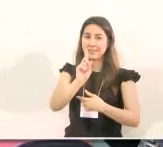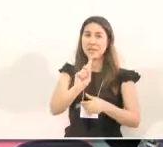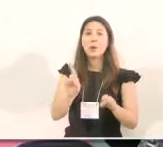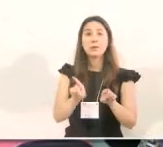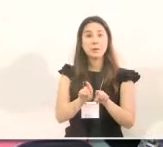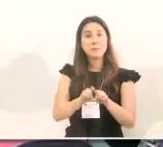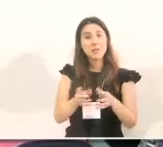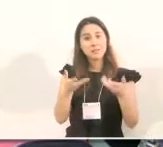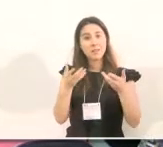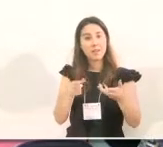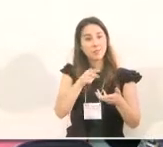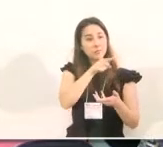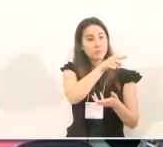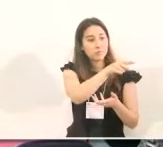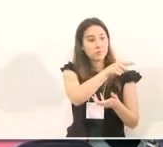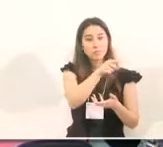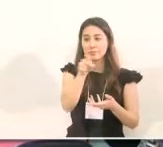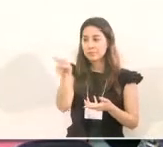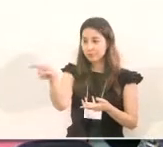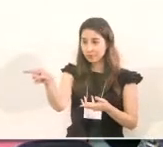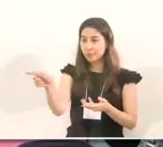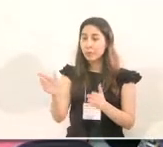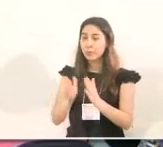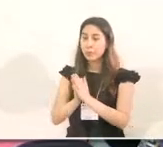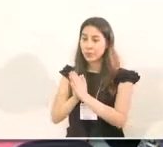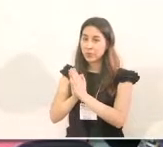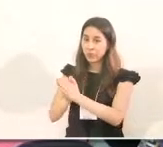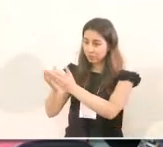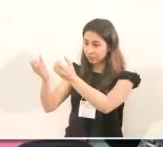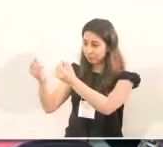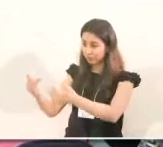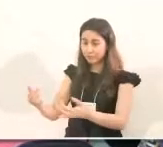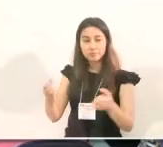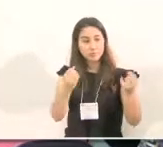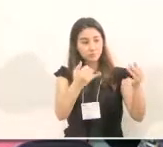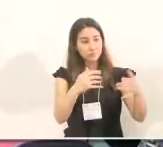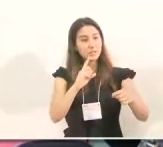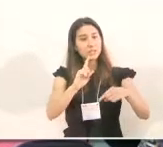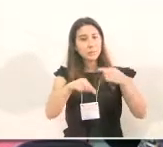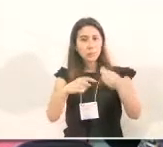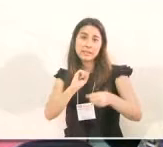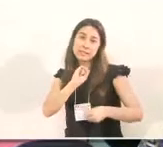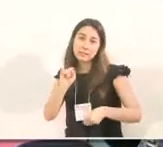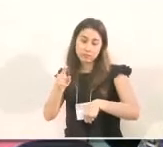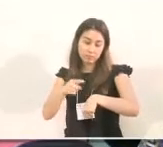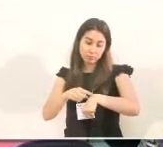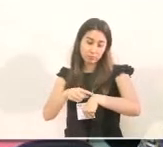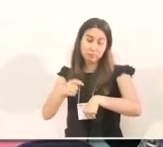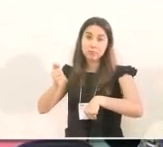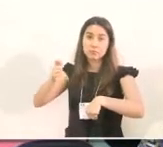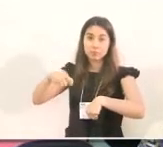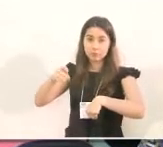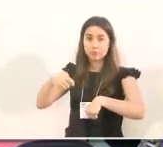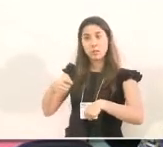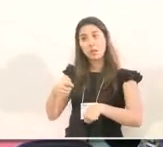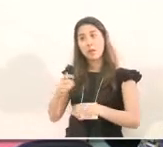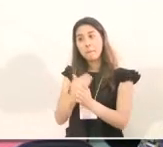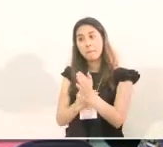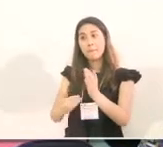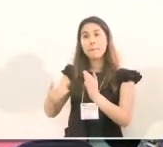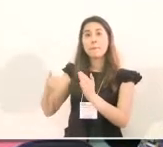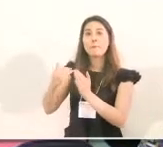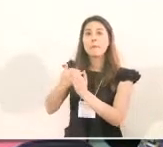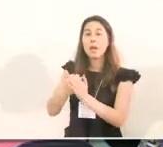intervenções se necessário esse tempo velho que eu gostaria muito falados da presença do italiano